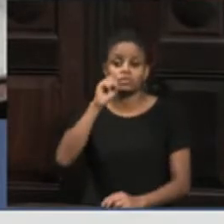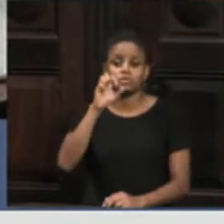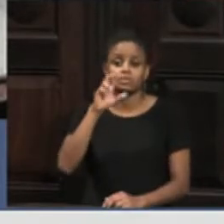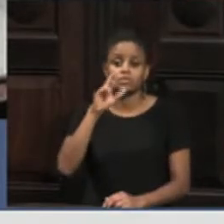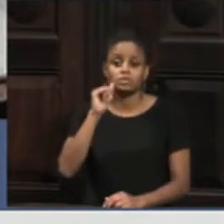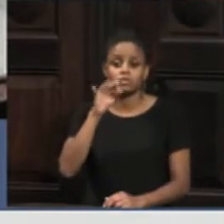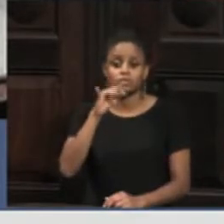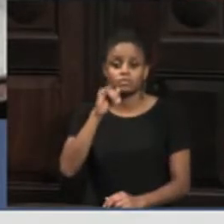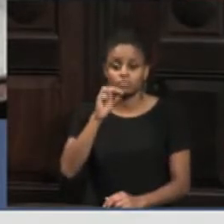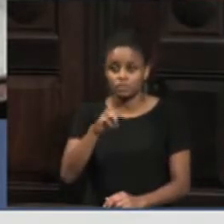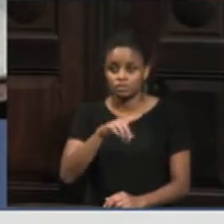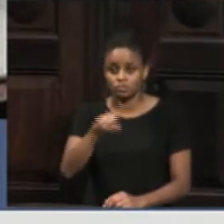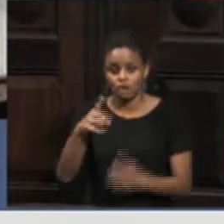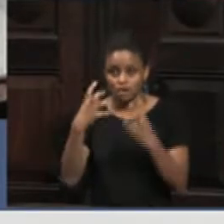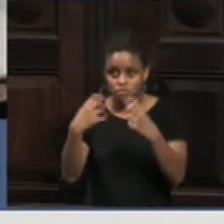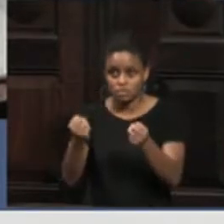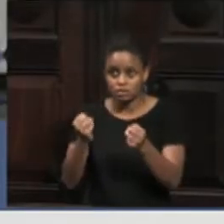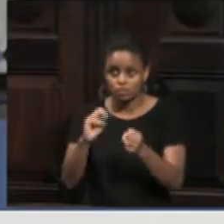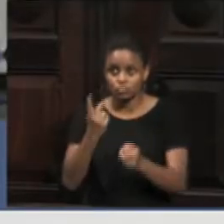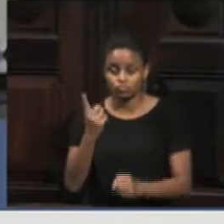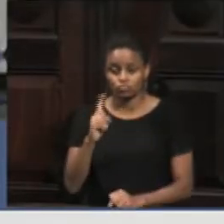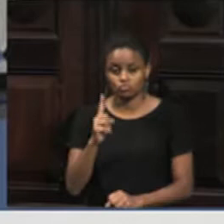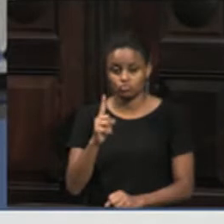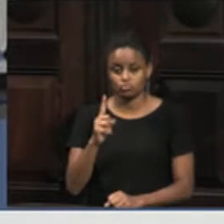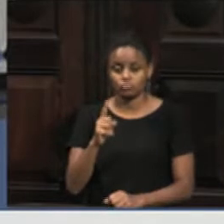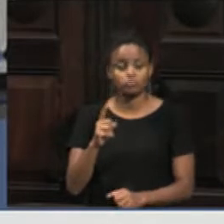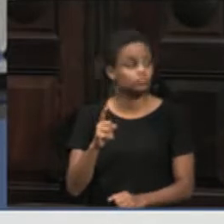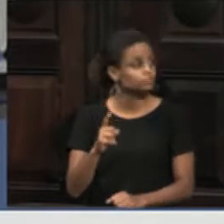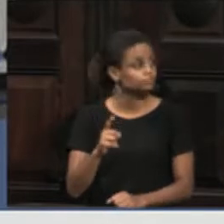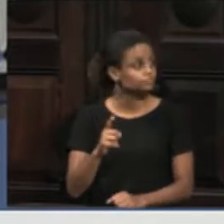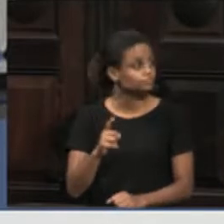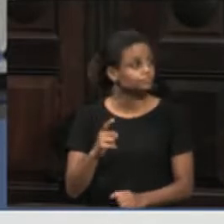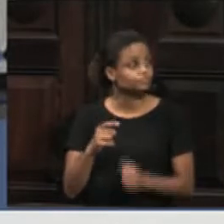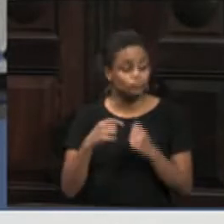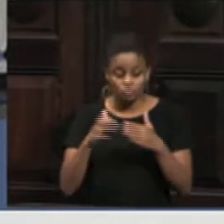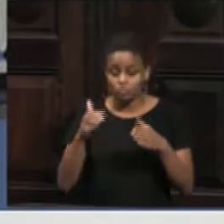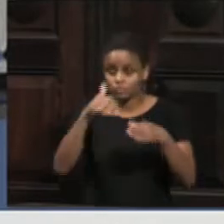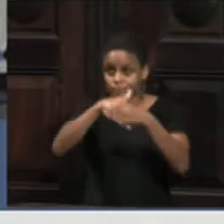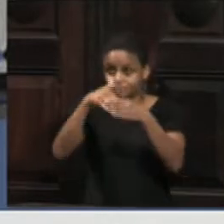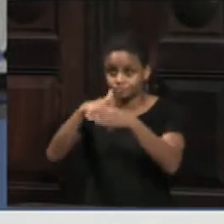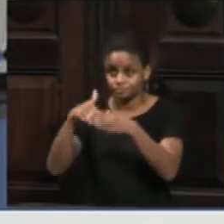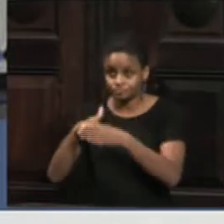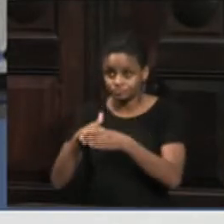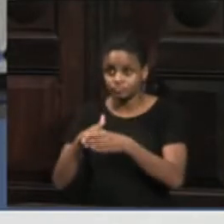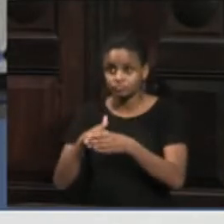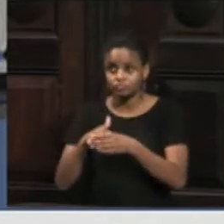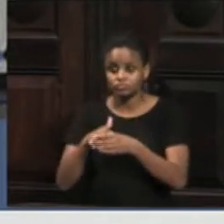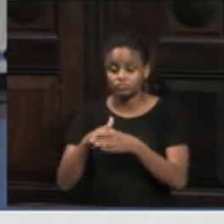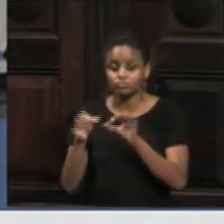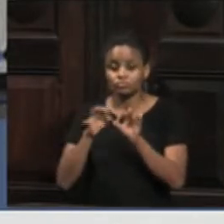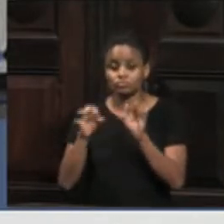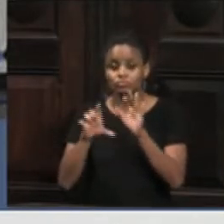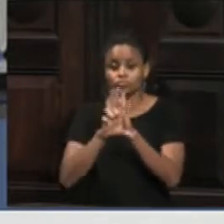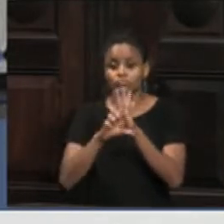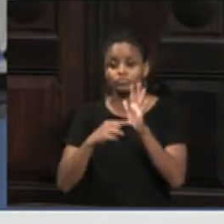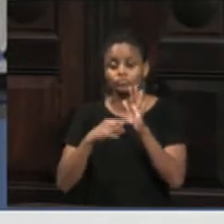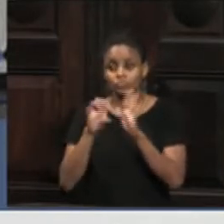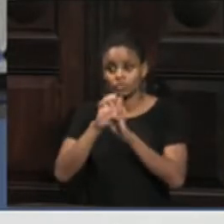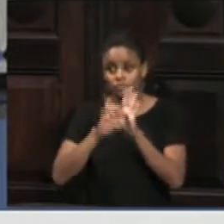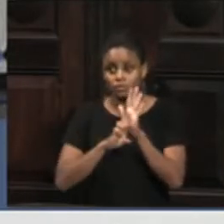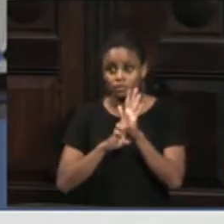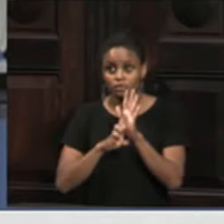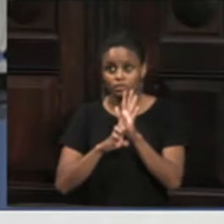Serafini. Senhores que aprovam, permanecem como estão. Aprovado. Em votação, o projeto assim emendado. Senhores que aprovam, permanecem como